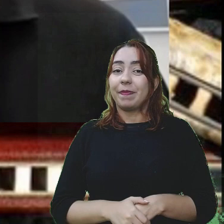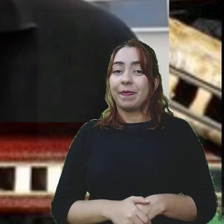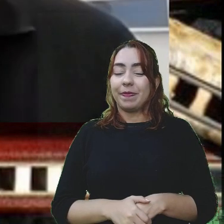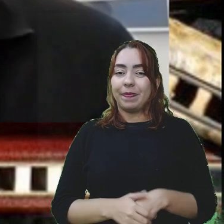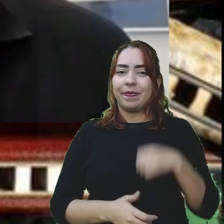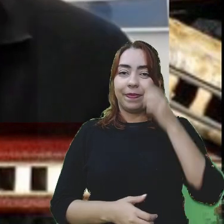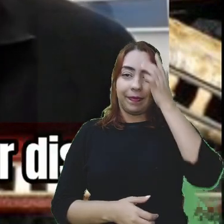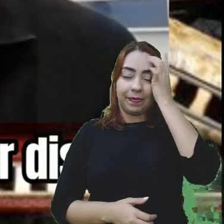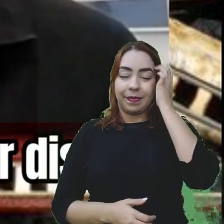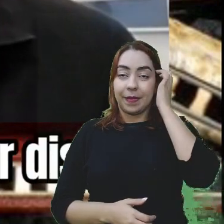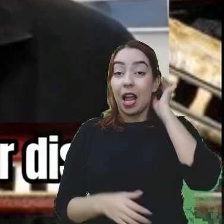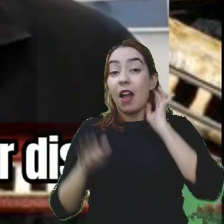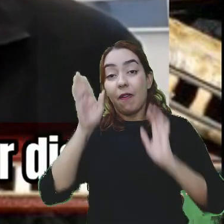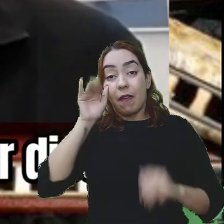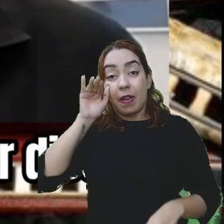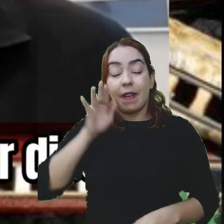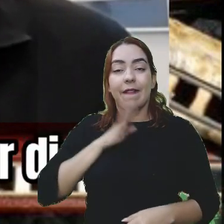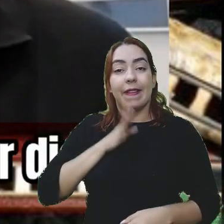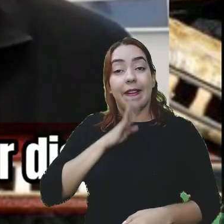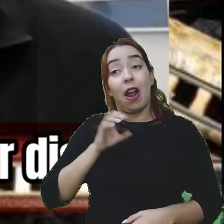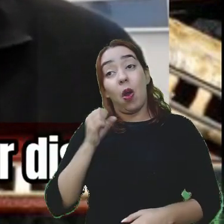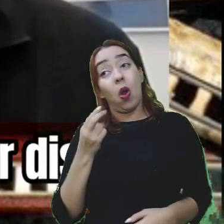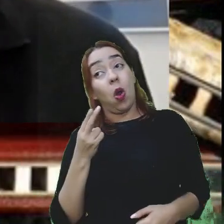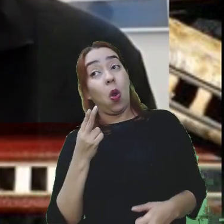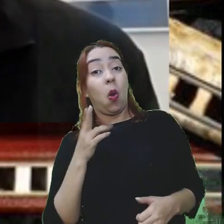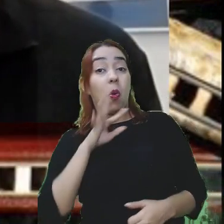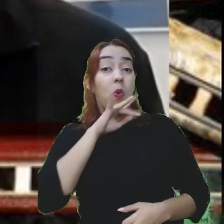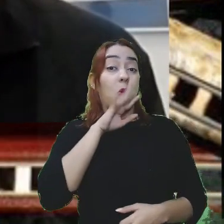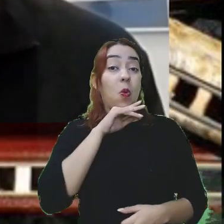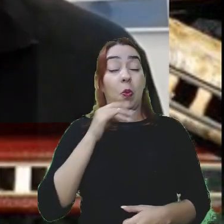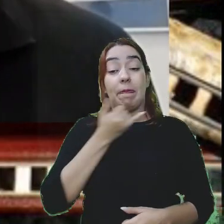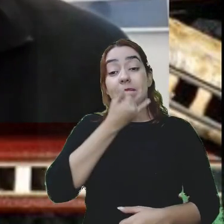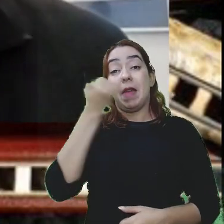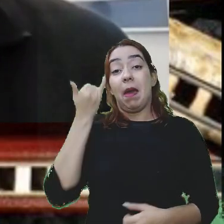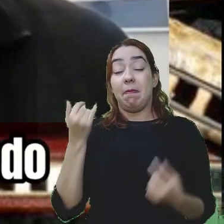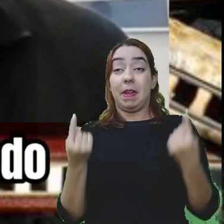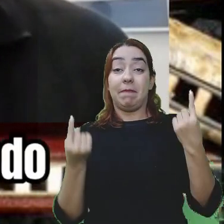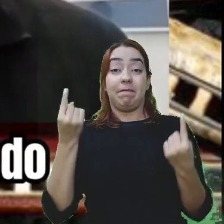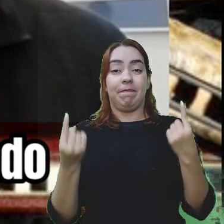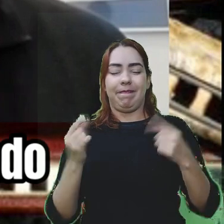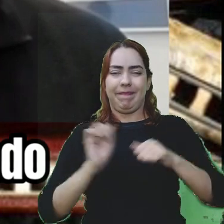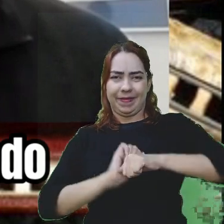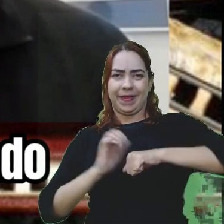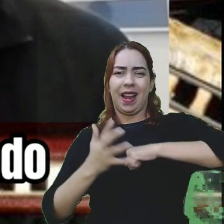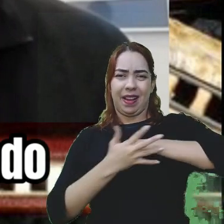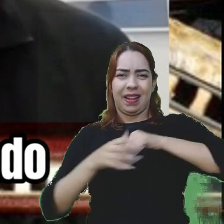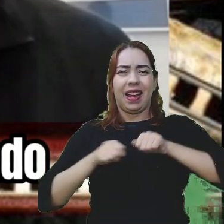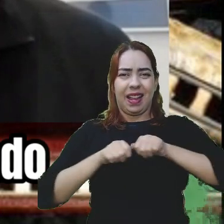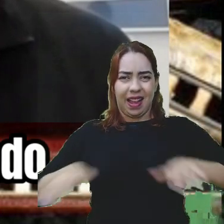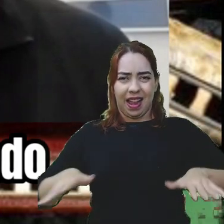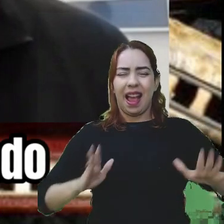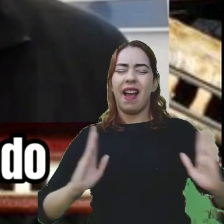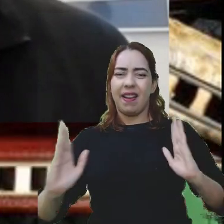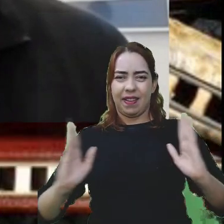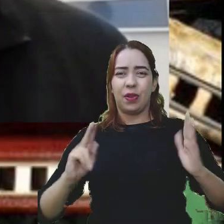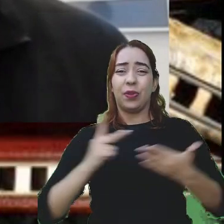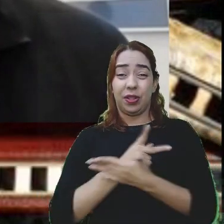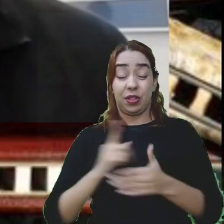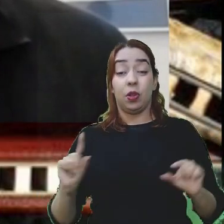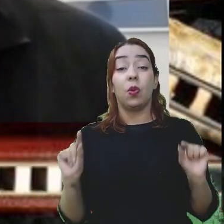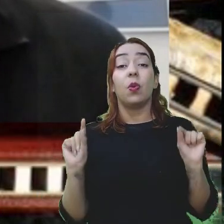muito ruim por um lado e alguma coisa de bom a gente tem que tirar disso, foi a pandemia. Durante a pandemia, a gente acabou tendo